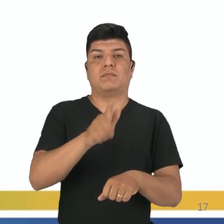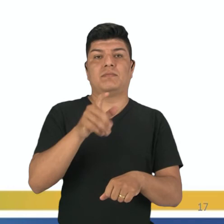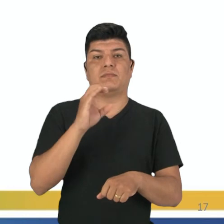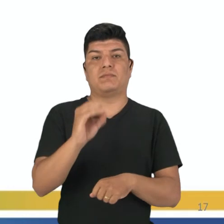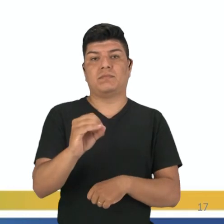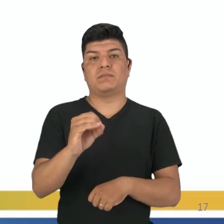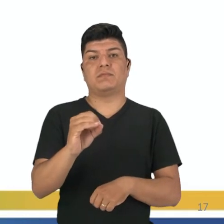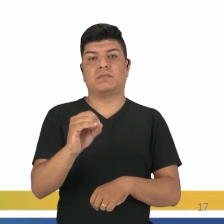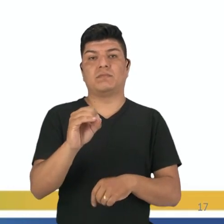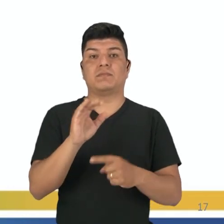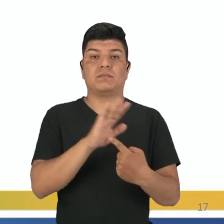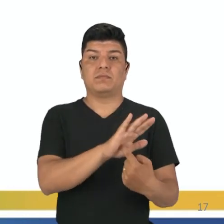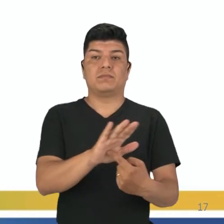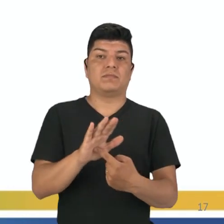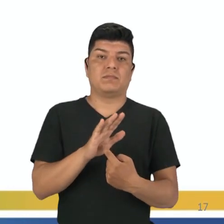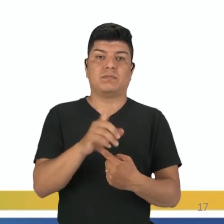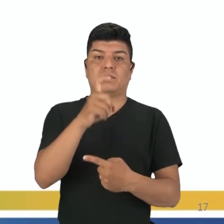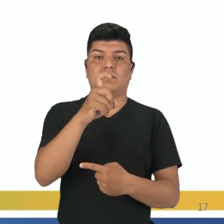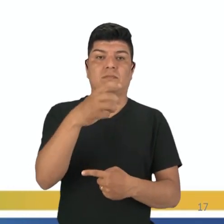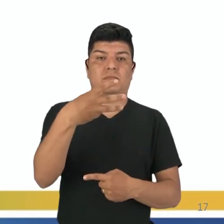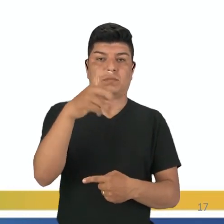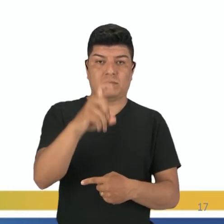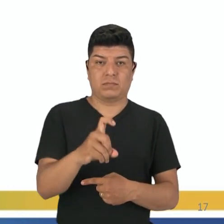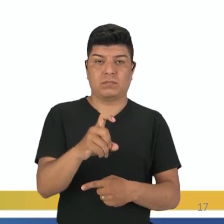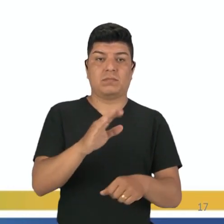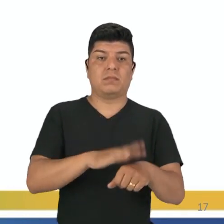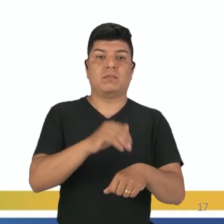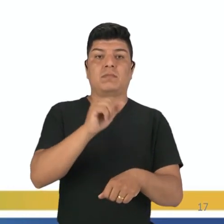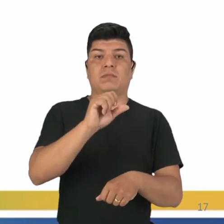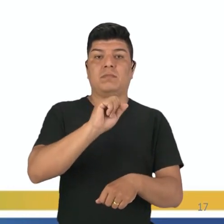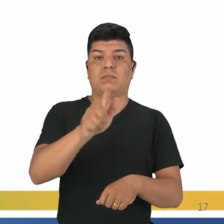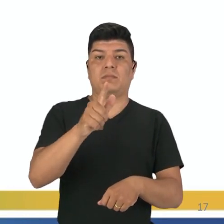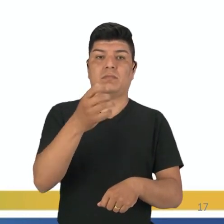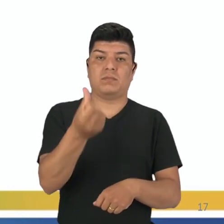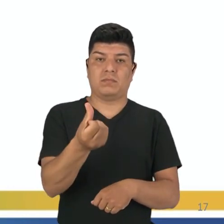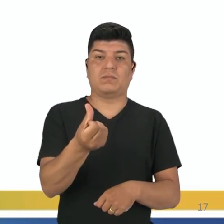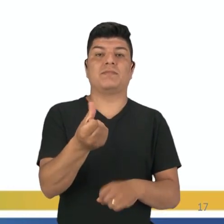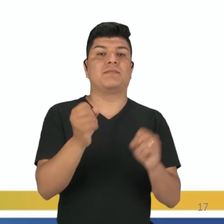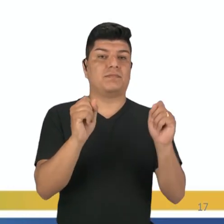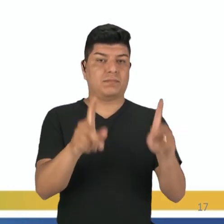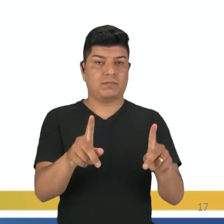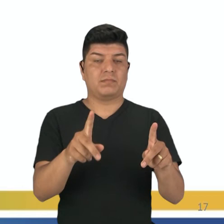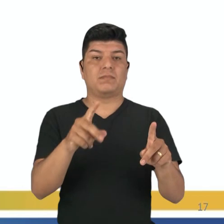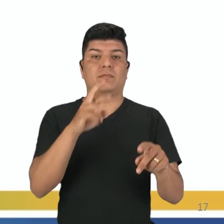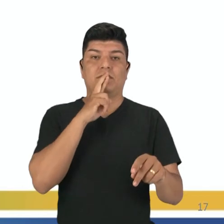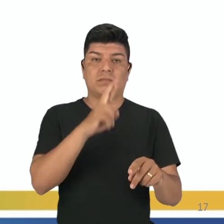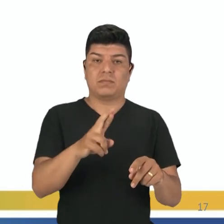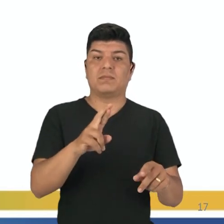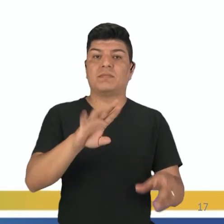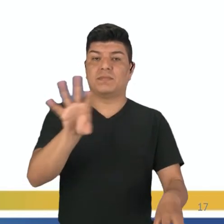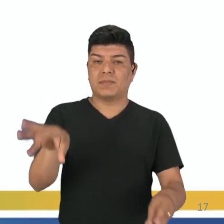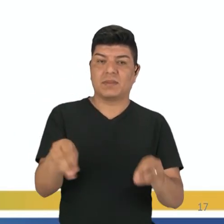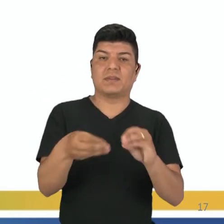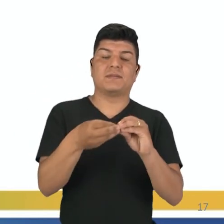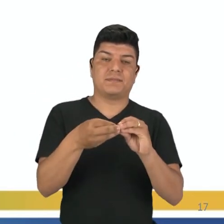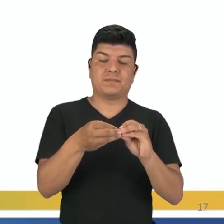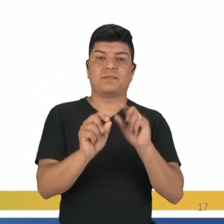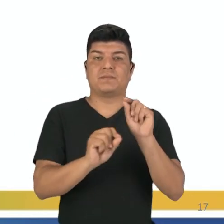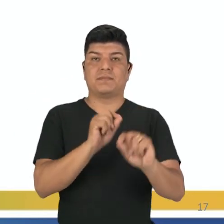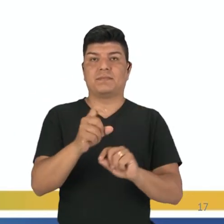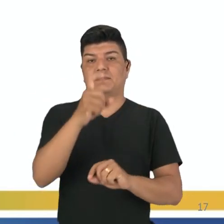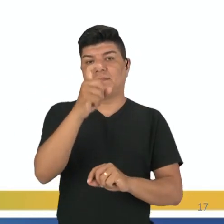0. Isso implica que 3x maior do que 6. Ok. Resolvendo, chegamos à conclusão de